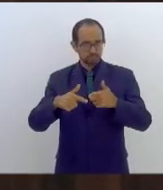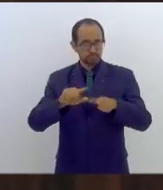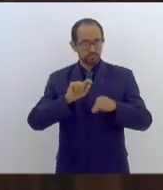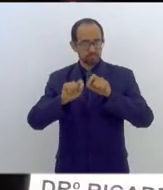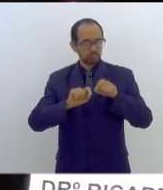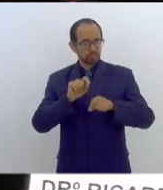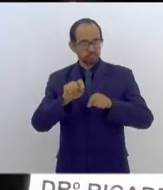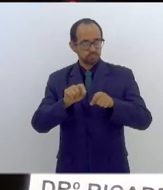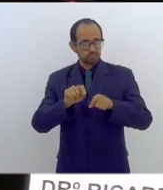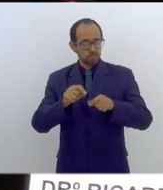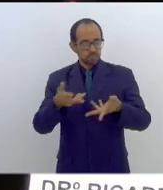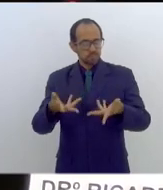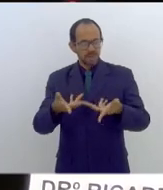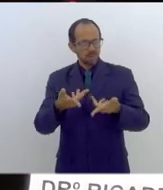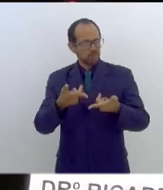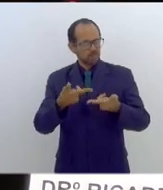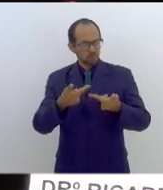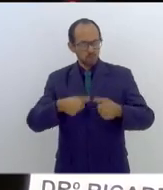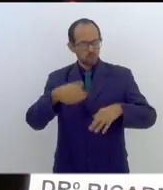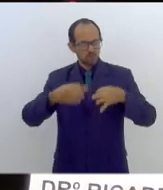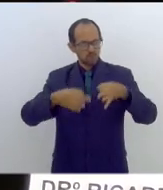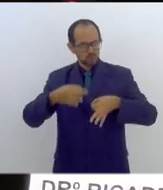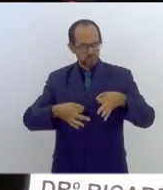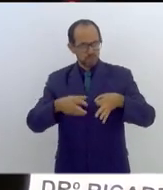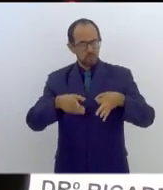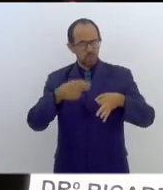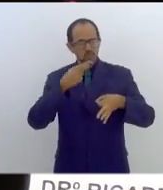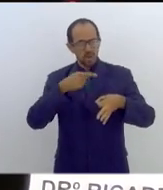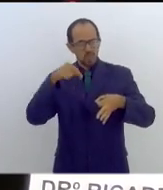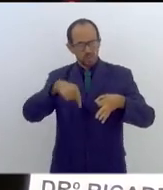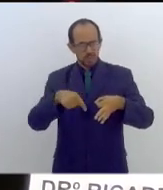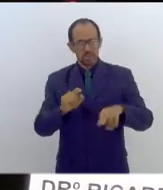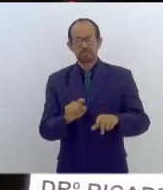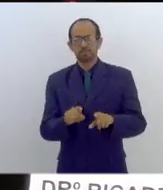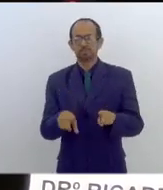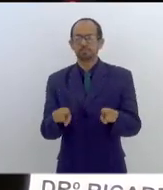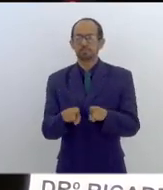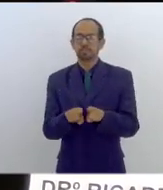excelente magistrado Como já foi realçado aqui é